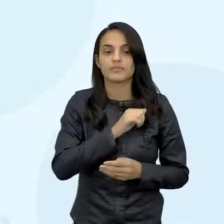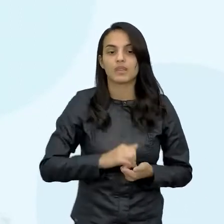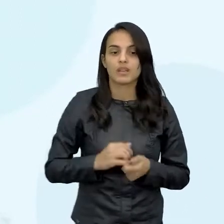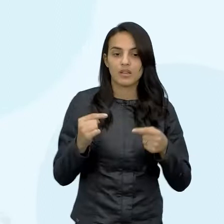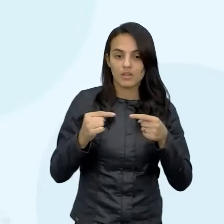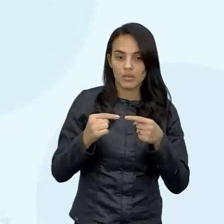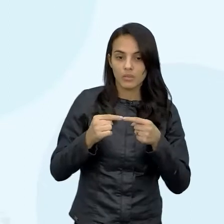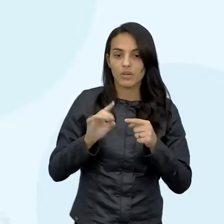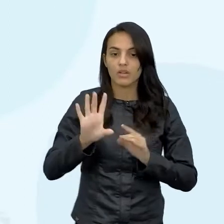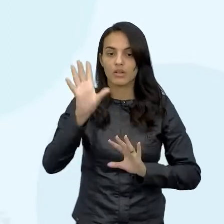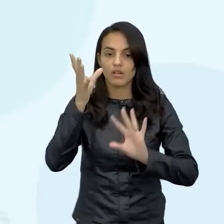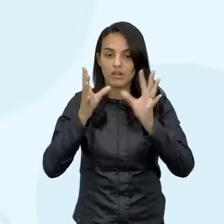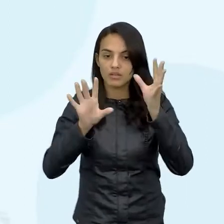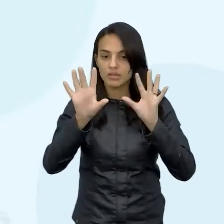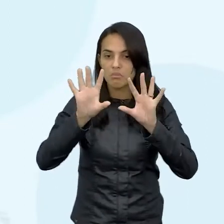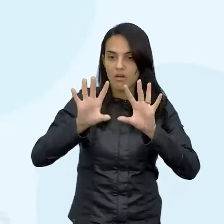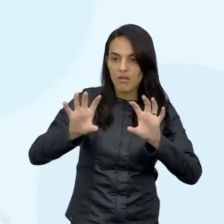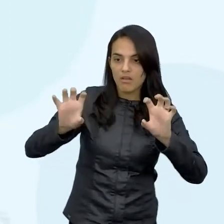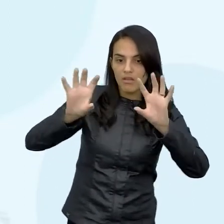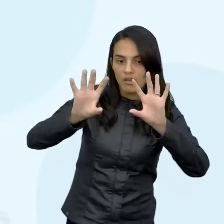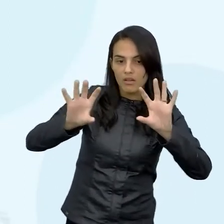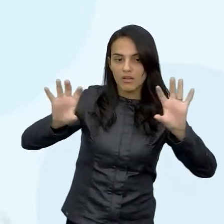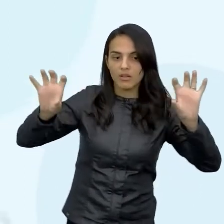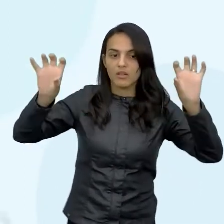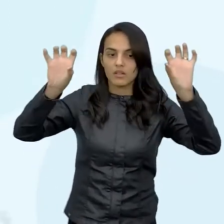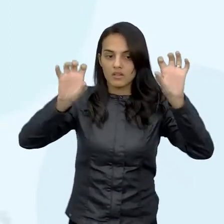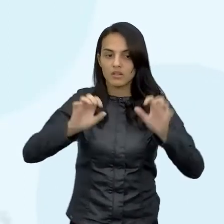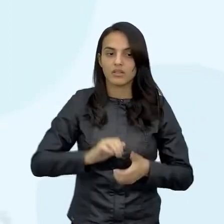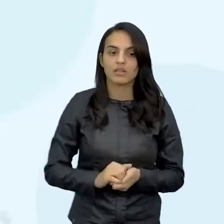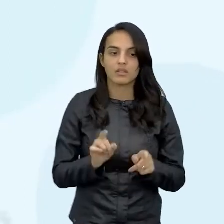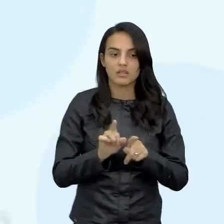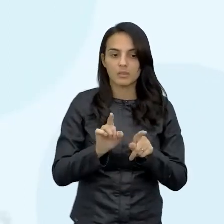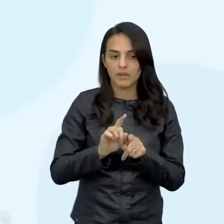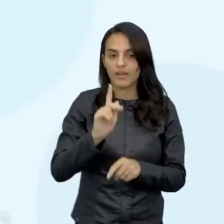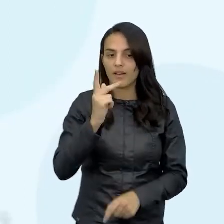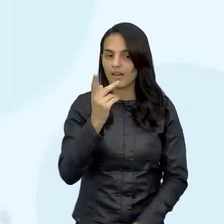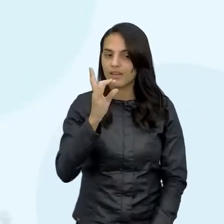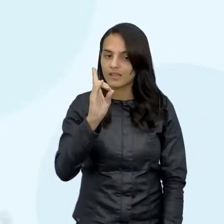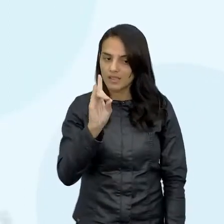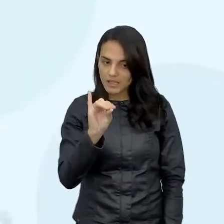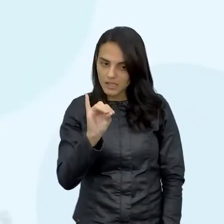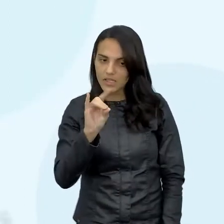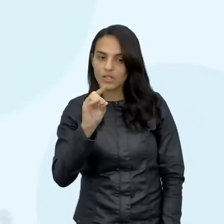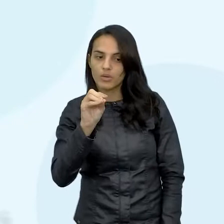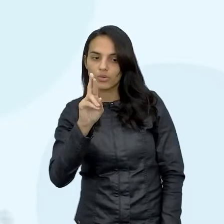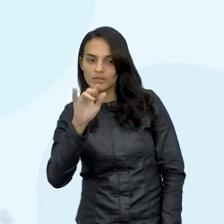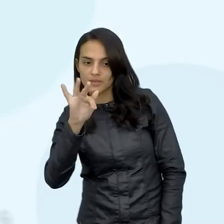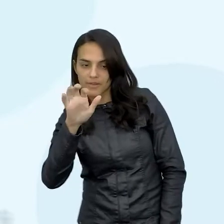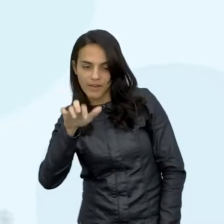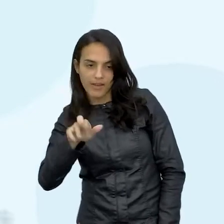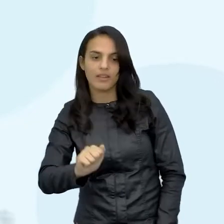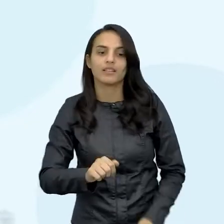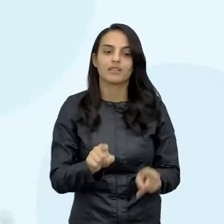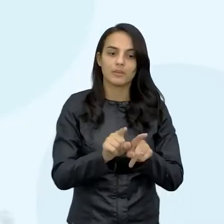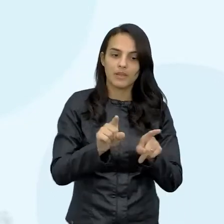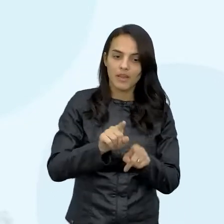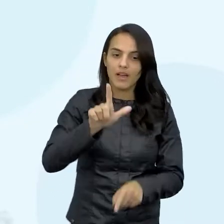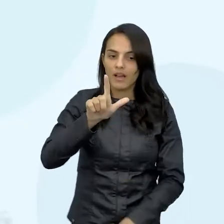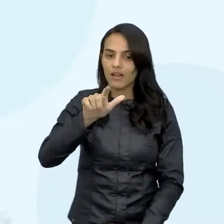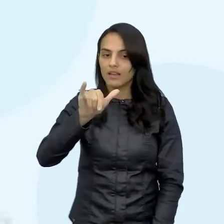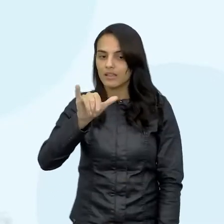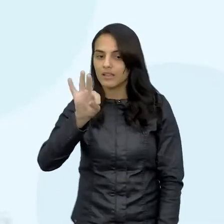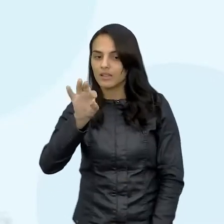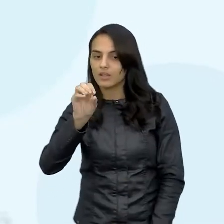relações que ocorrem entre a atmosfera, a hidrosfera e a litosfera são complexas e